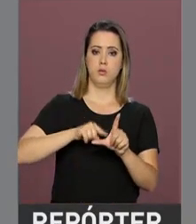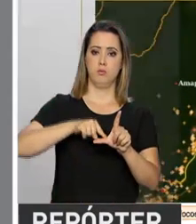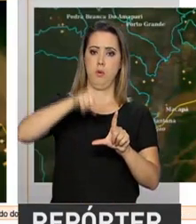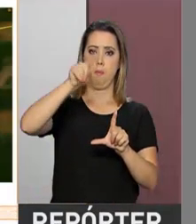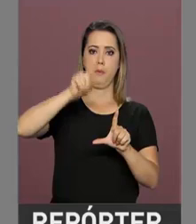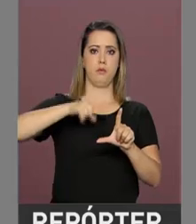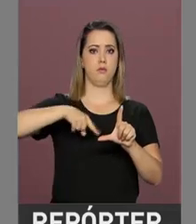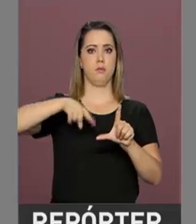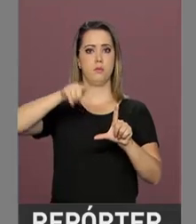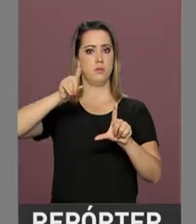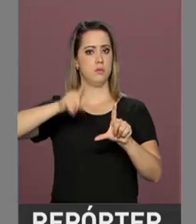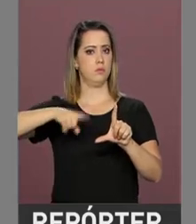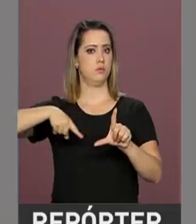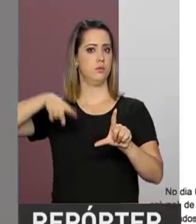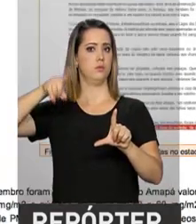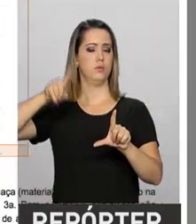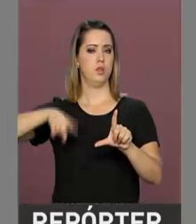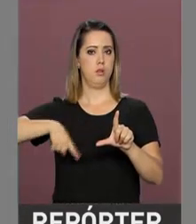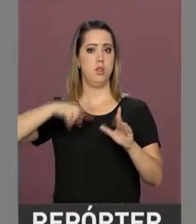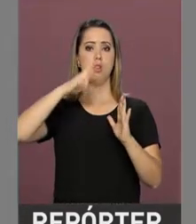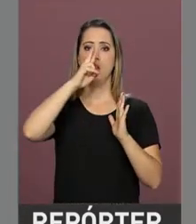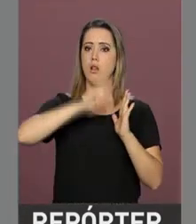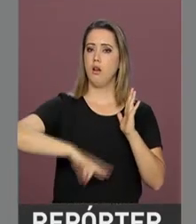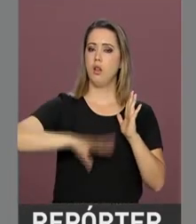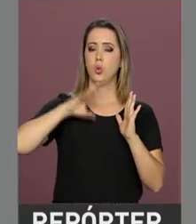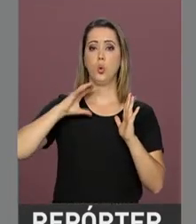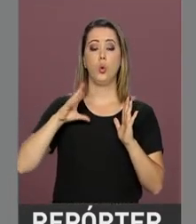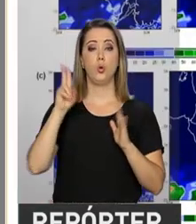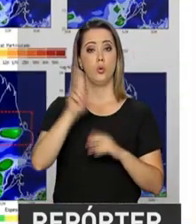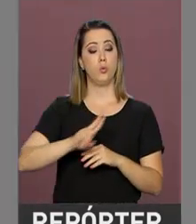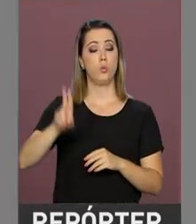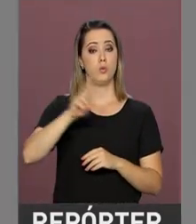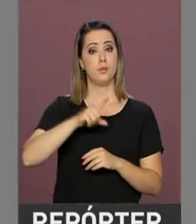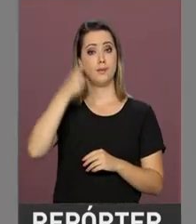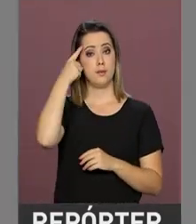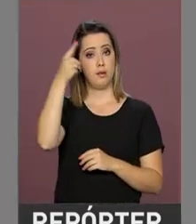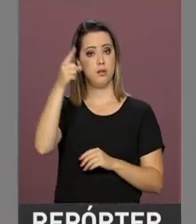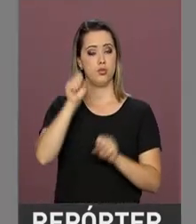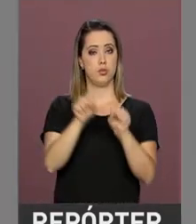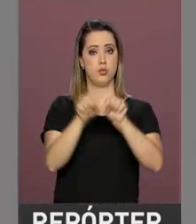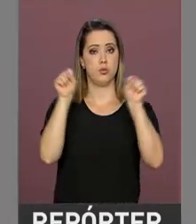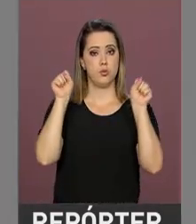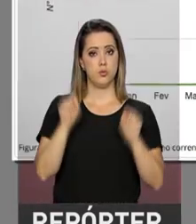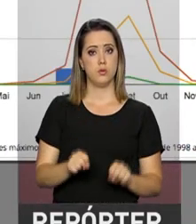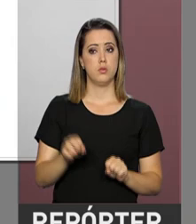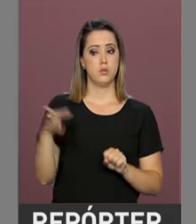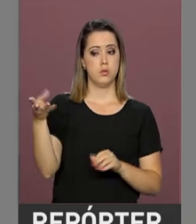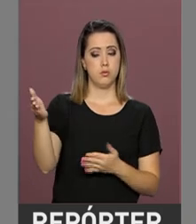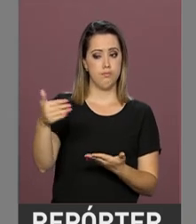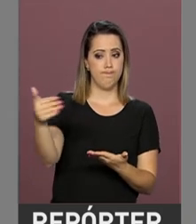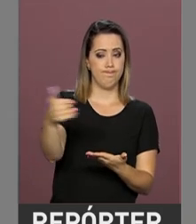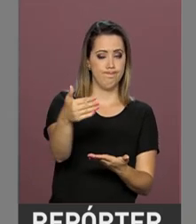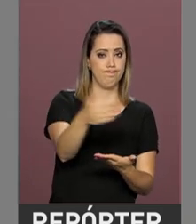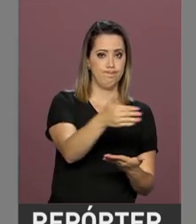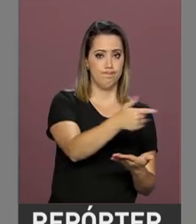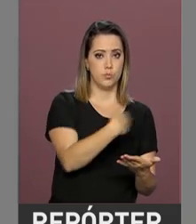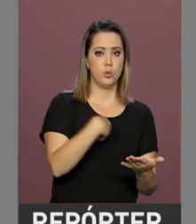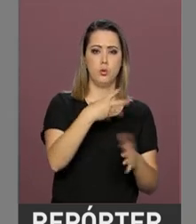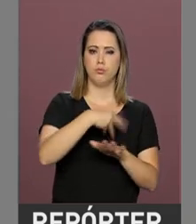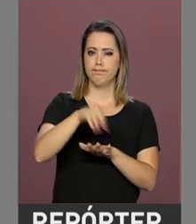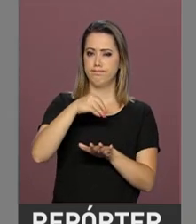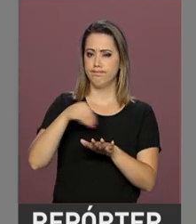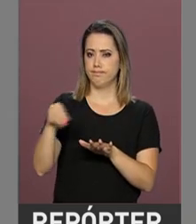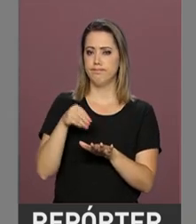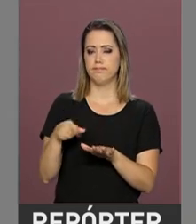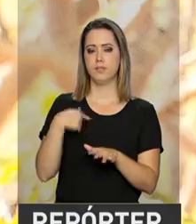relatórios o prévi fogo faz o uso inteligente das informações coletadas pelo IMP para trabalhos de combate